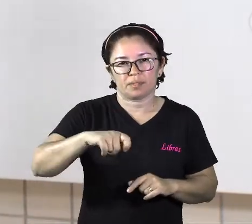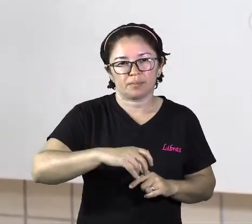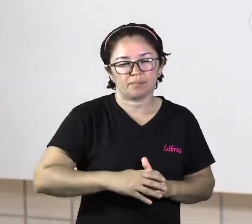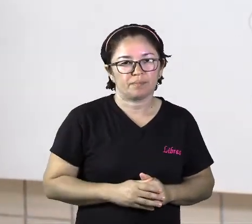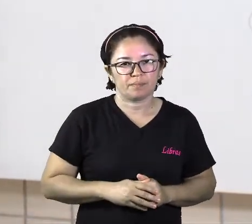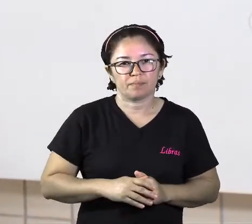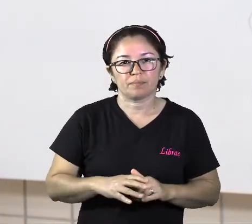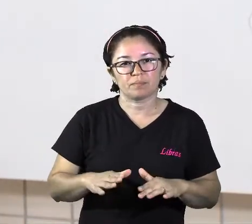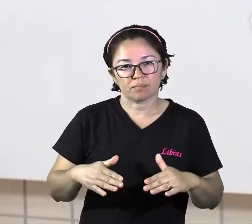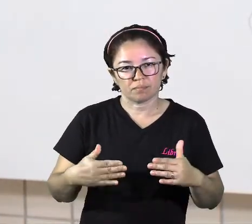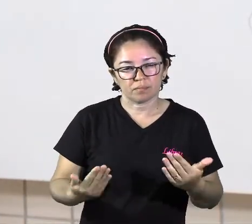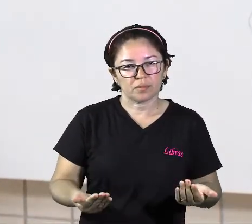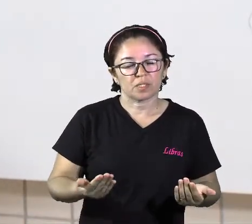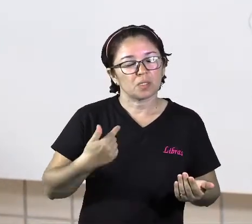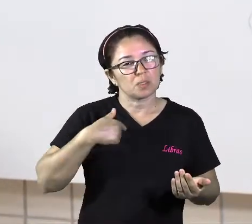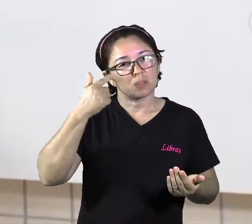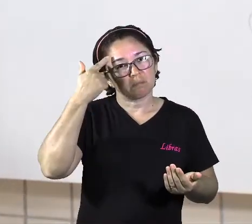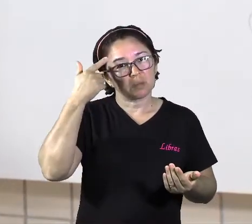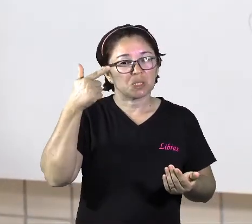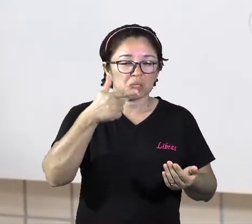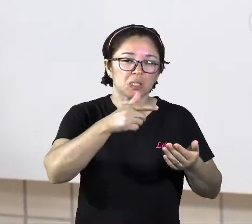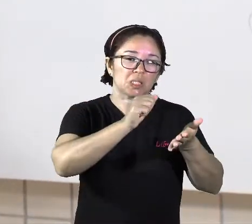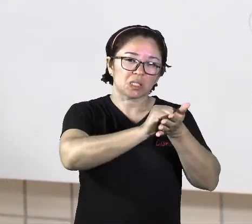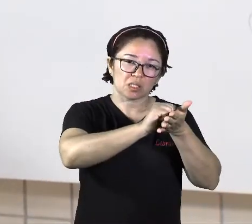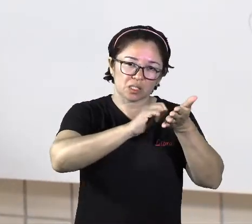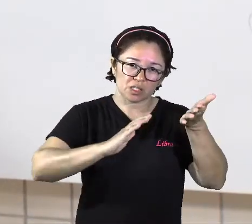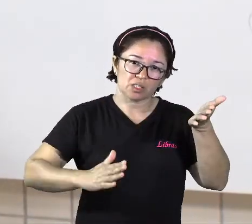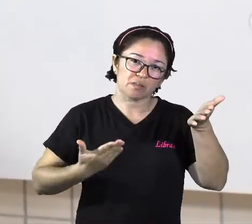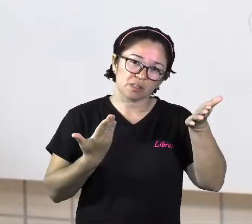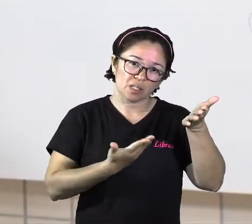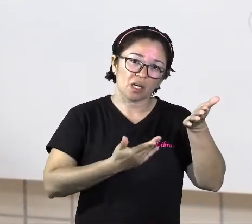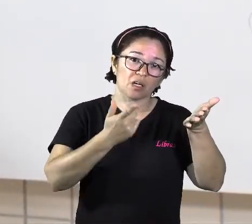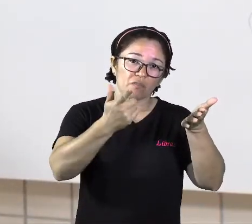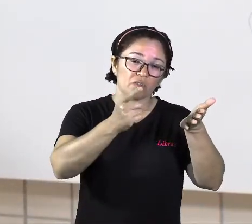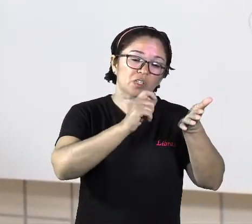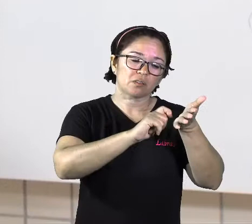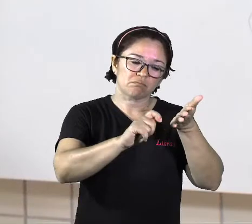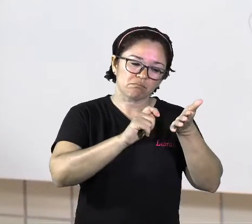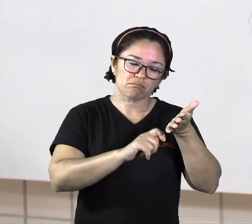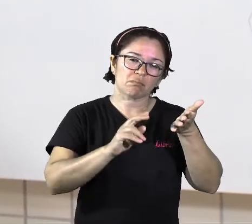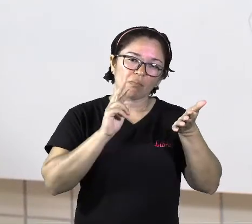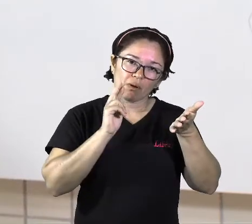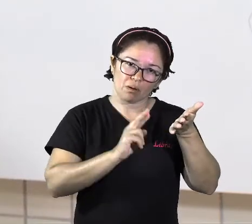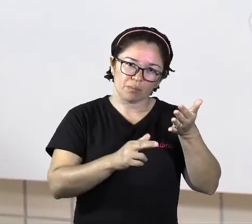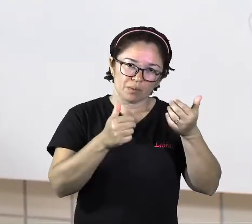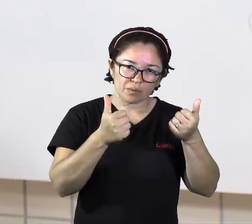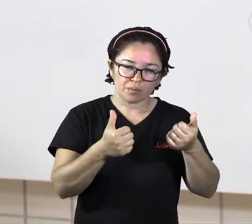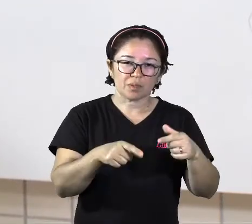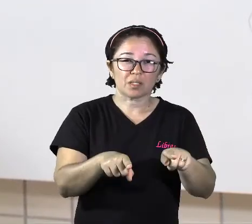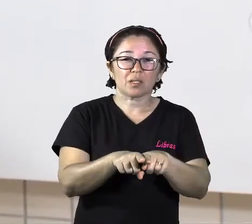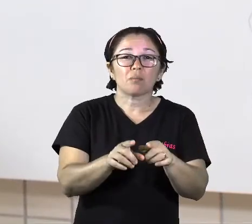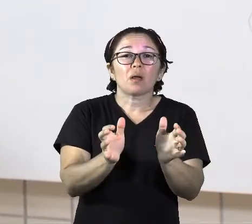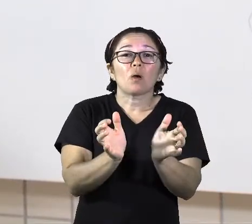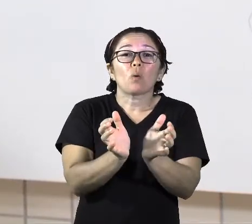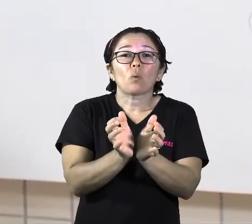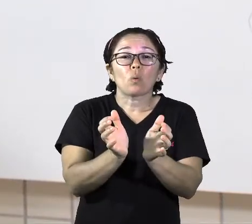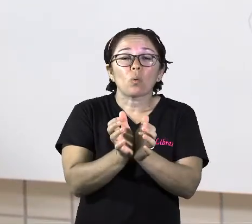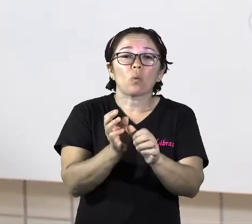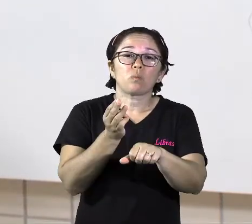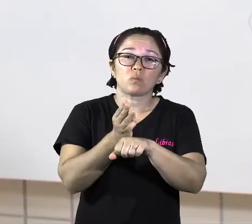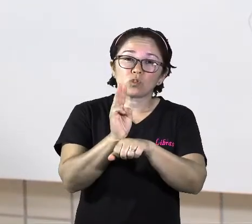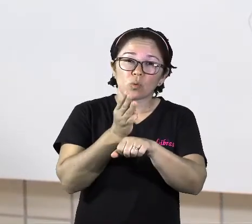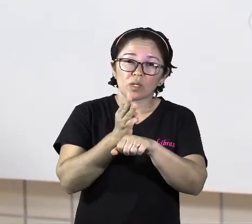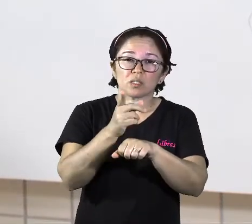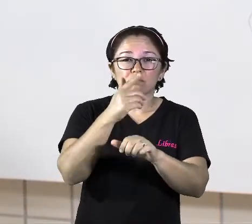de atividade, respondam no seu caderno e também publiquem nos grupos de WhatsApp, tá? Qualquer dúvida que vocês tiverem